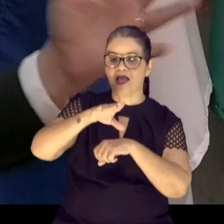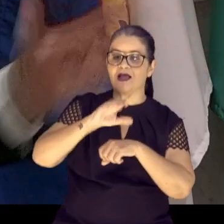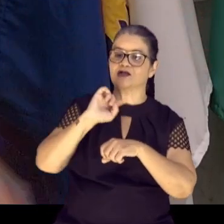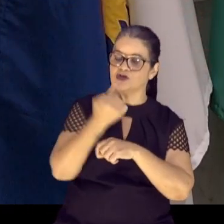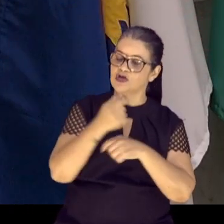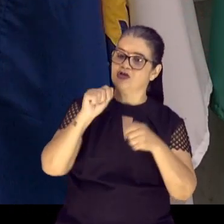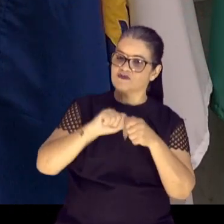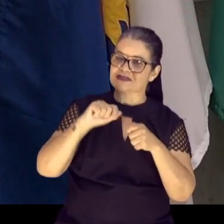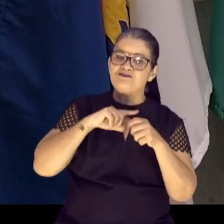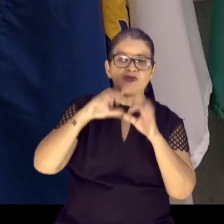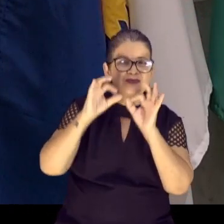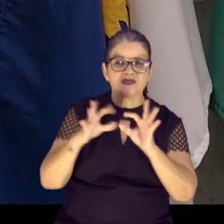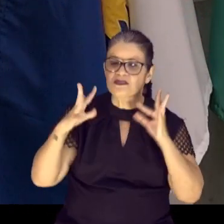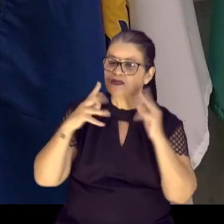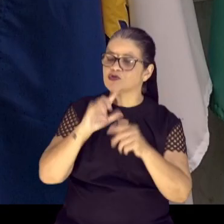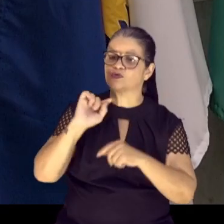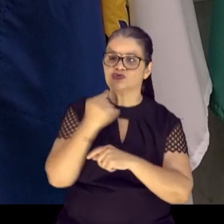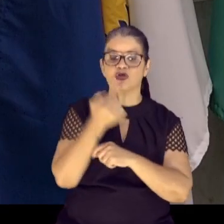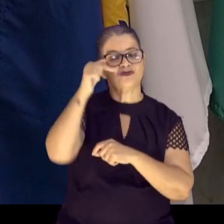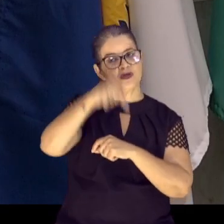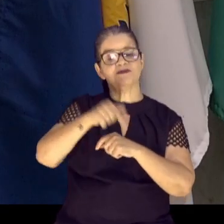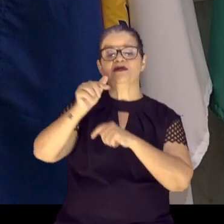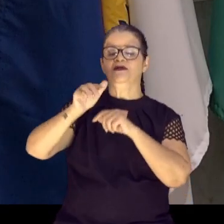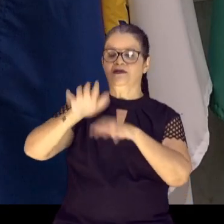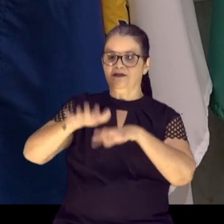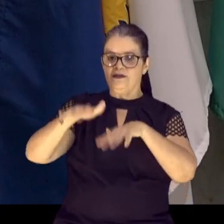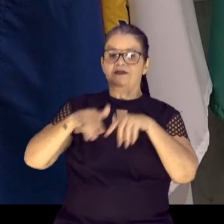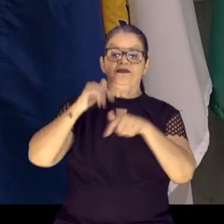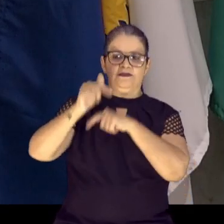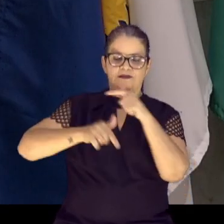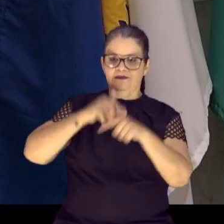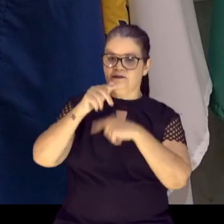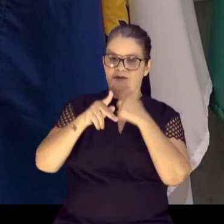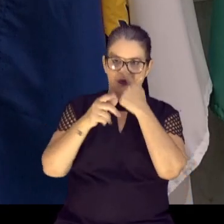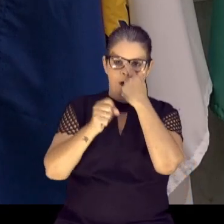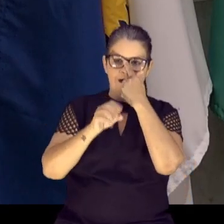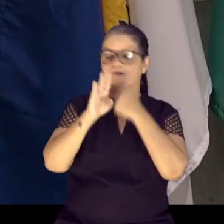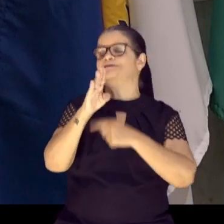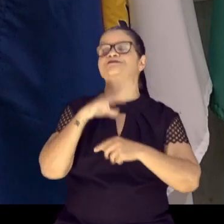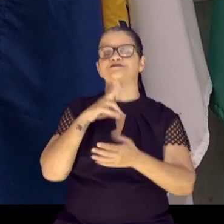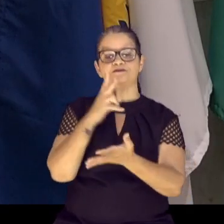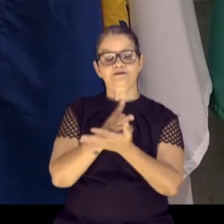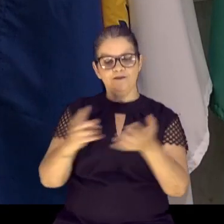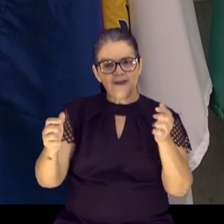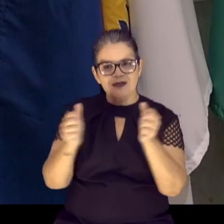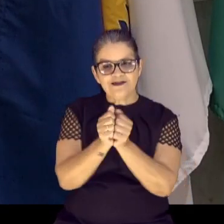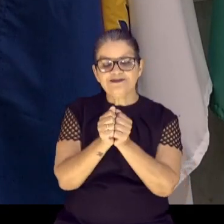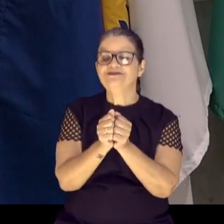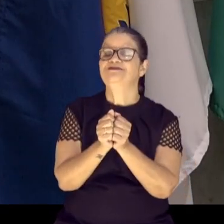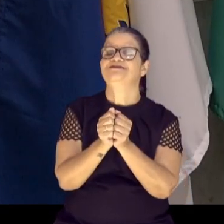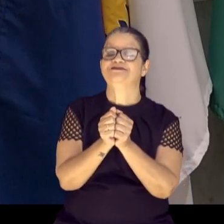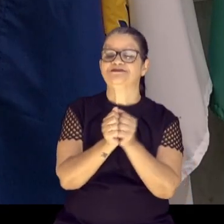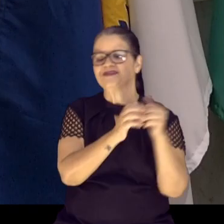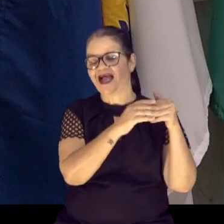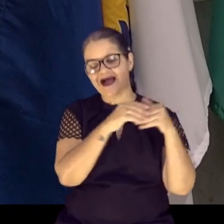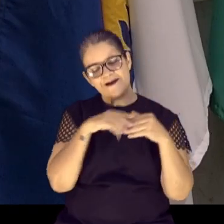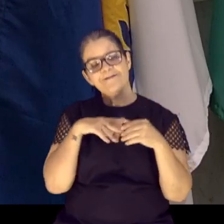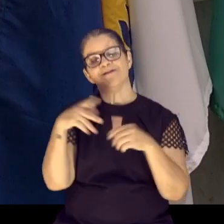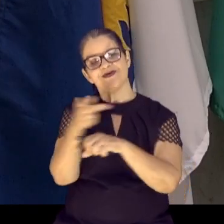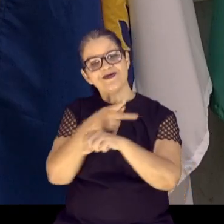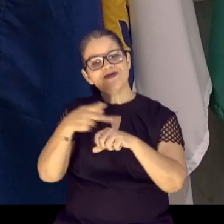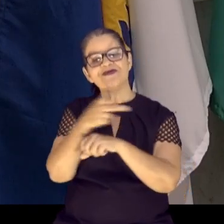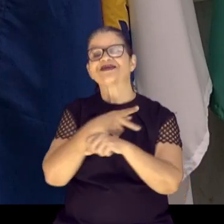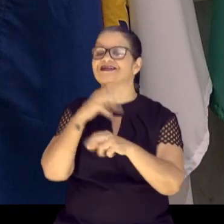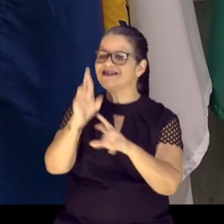todos nós que estamos aqui, que militamos no PSB, seguiremos juntos atrás dessa pomba e atrás